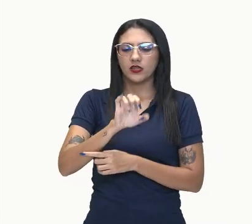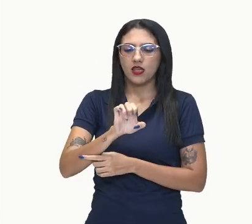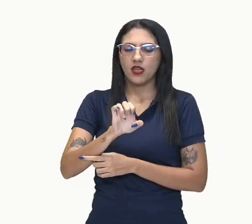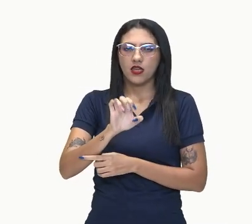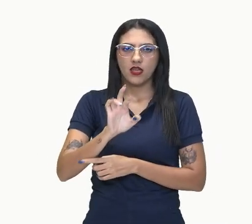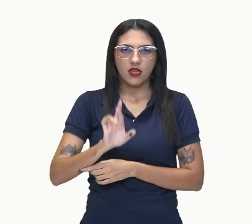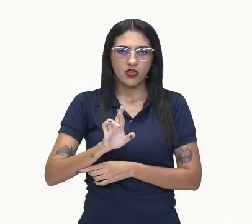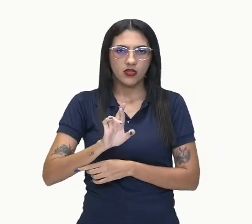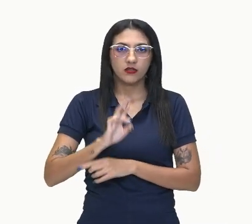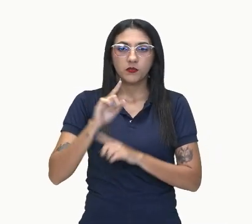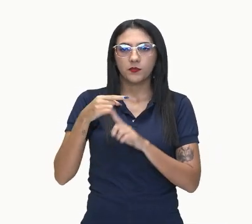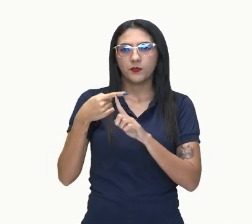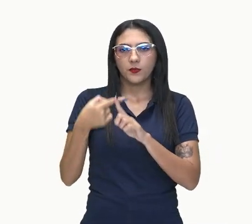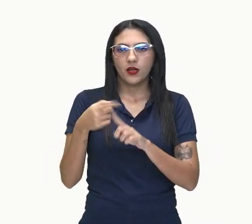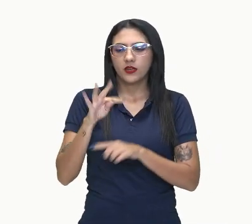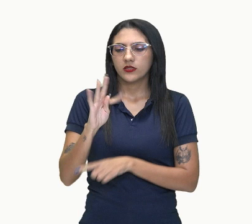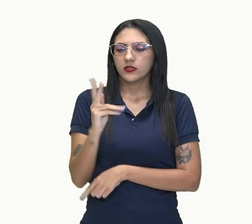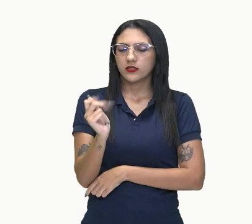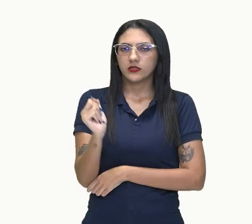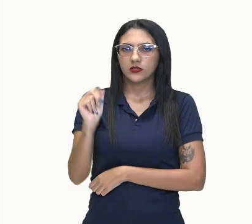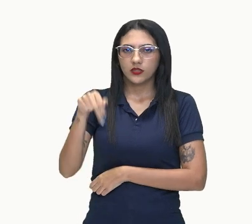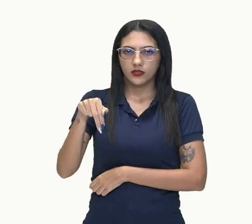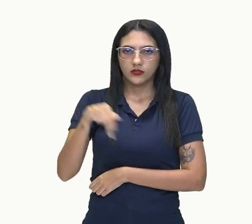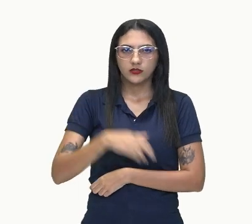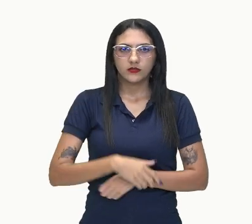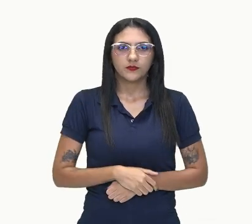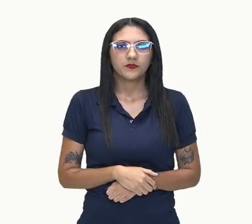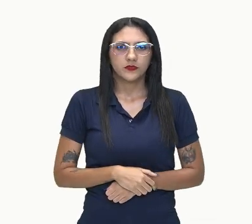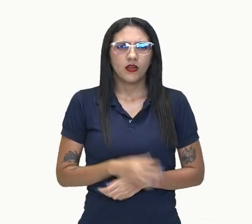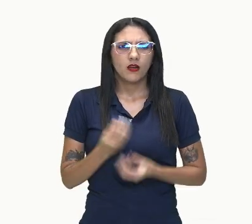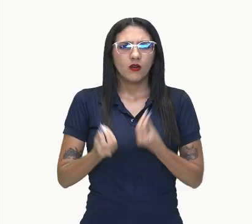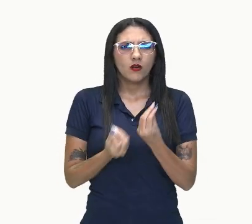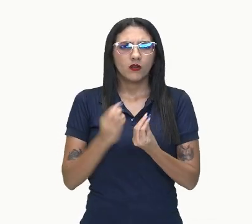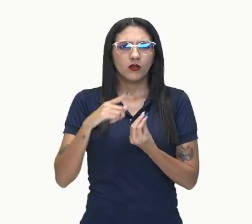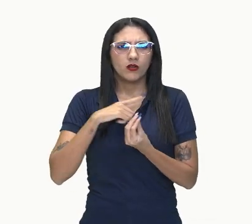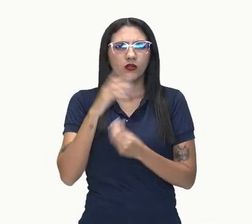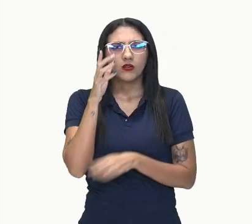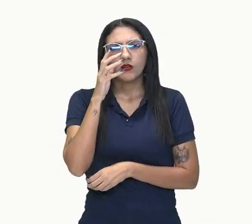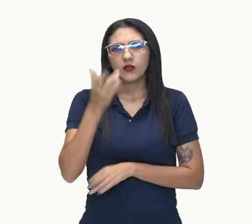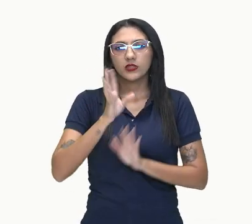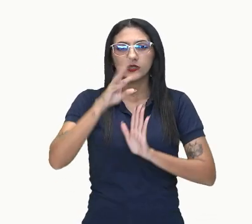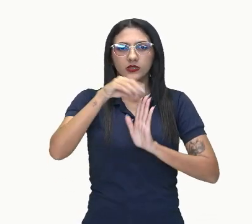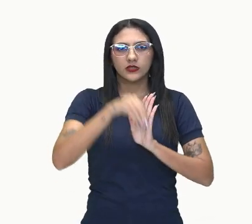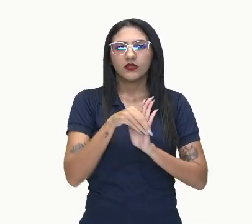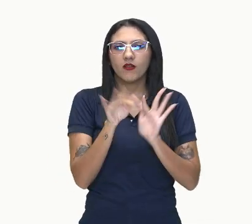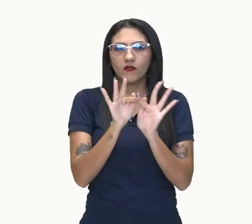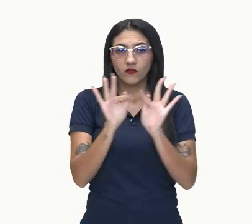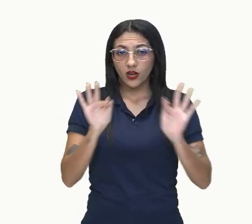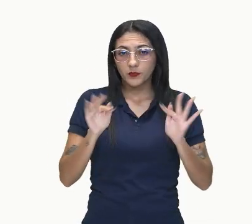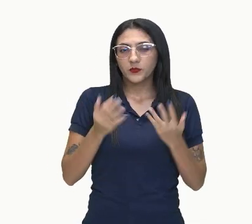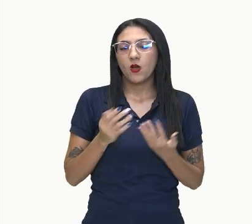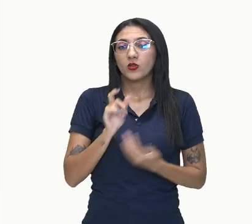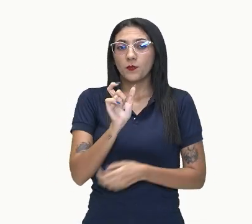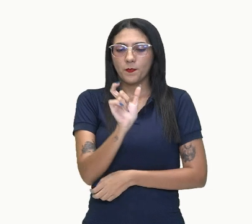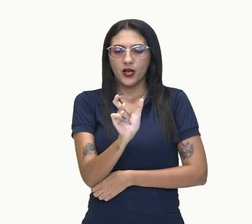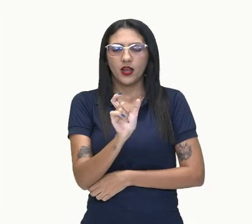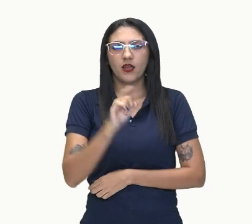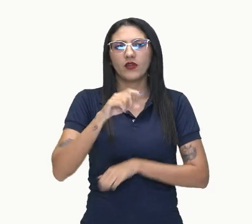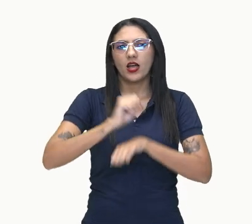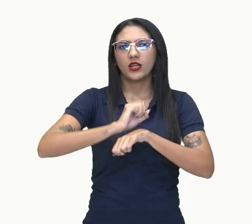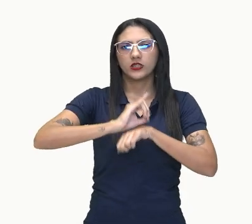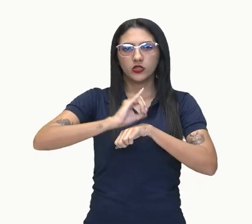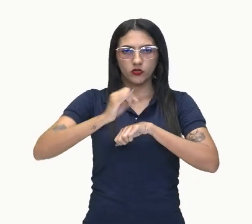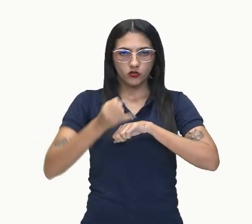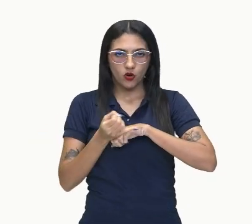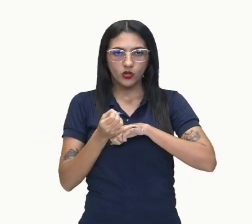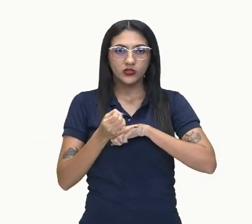IER mais then. Quando que isso vai acontecer, teacher? Quando o adjetivo ele terminar